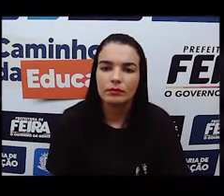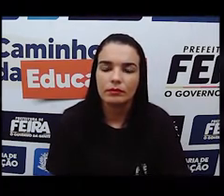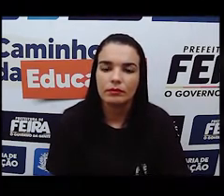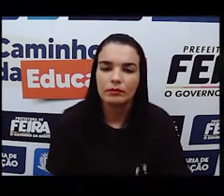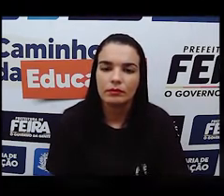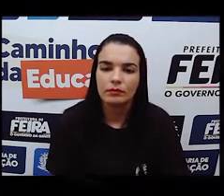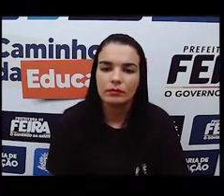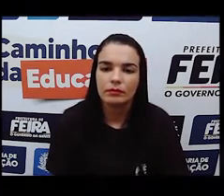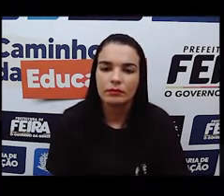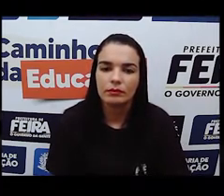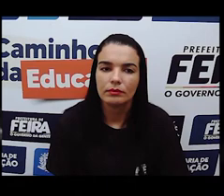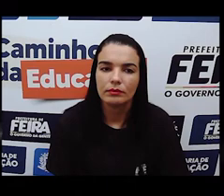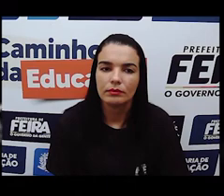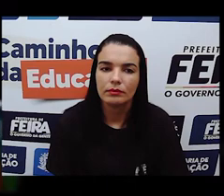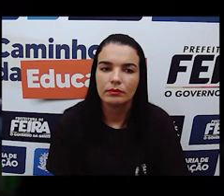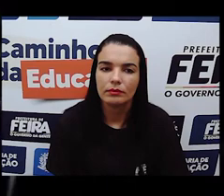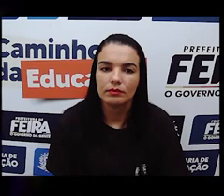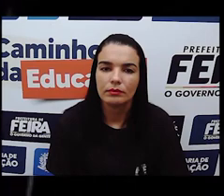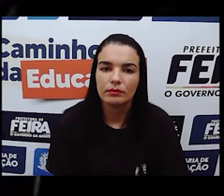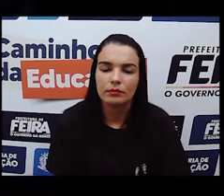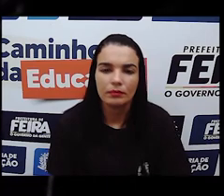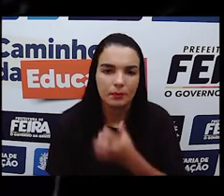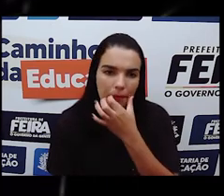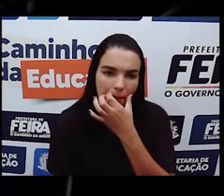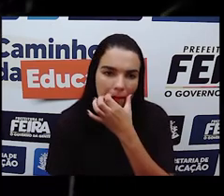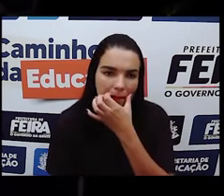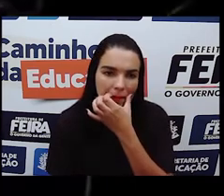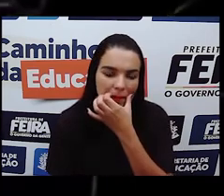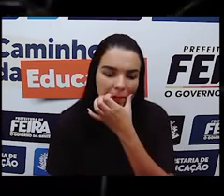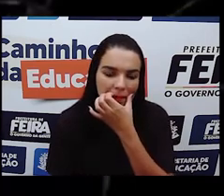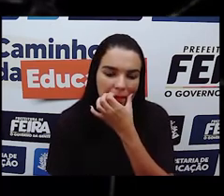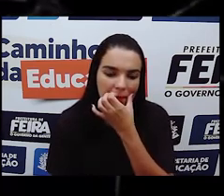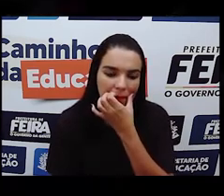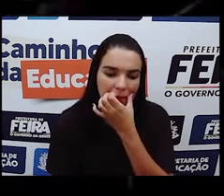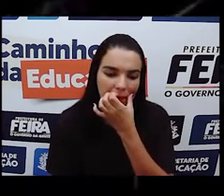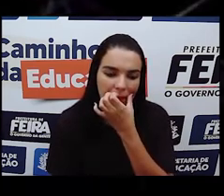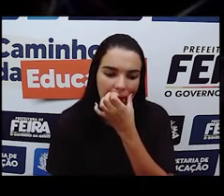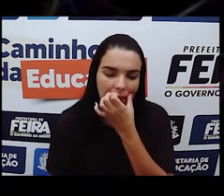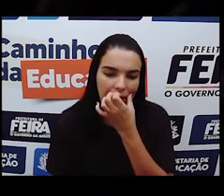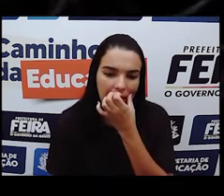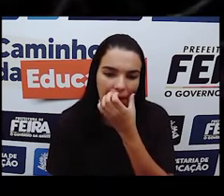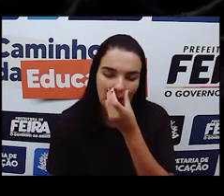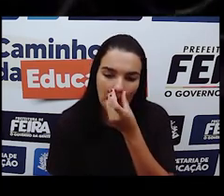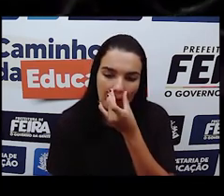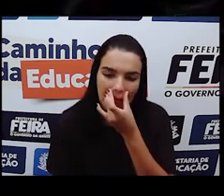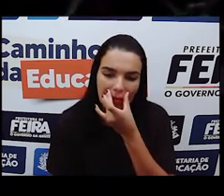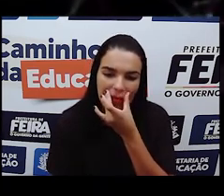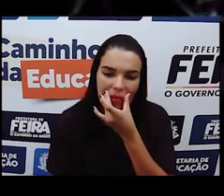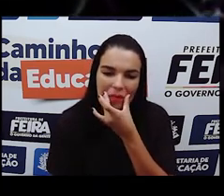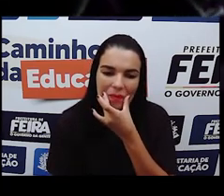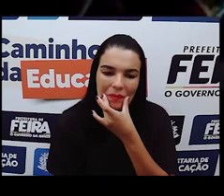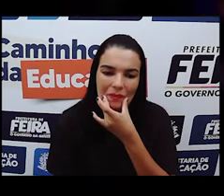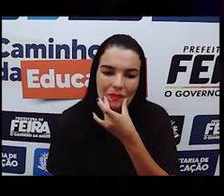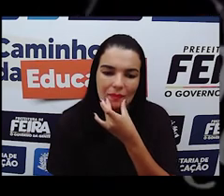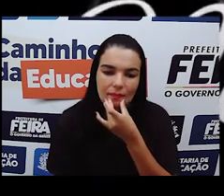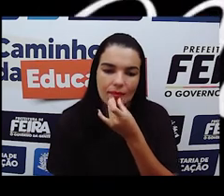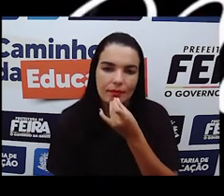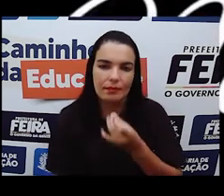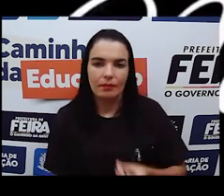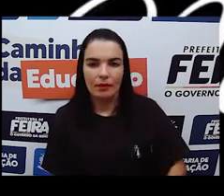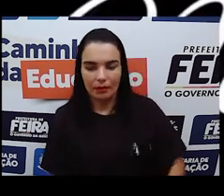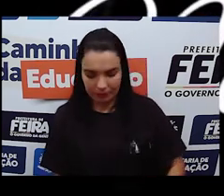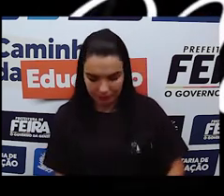eu tentei juntar vocês dois. O destino deve estar